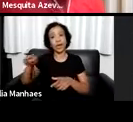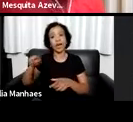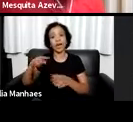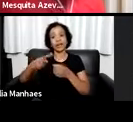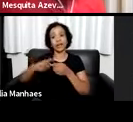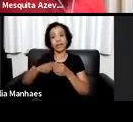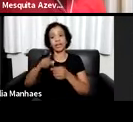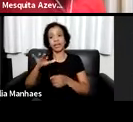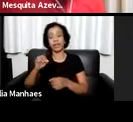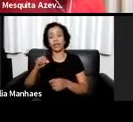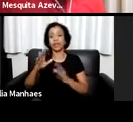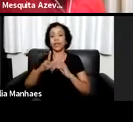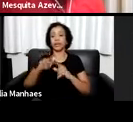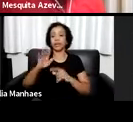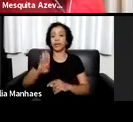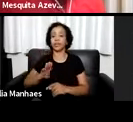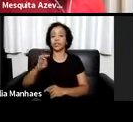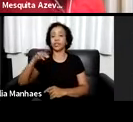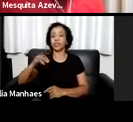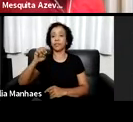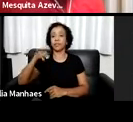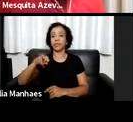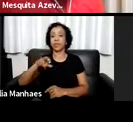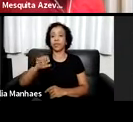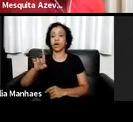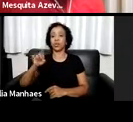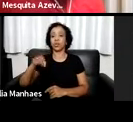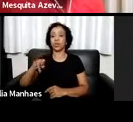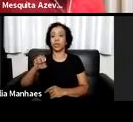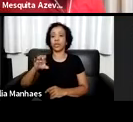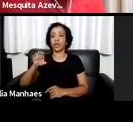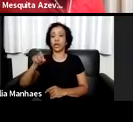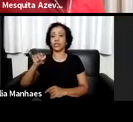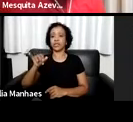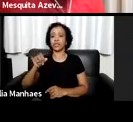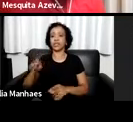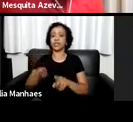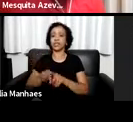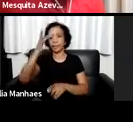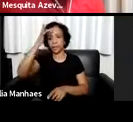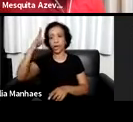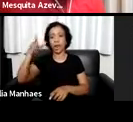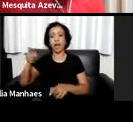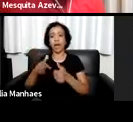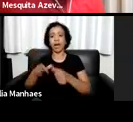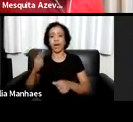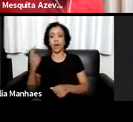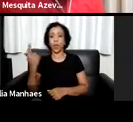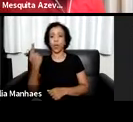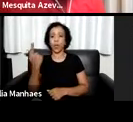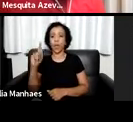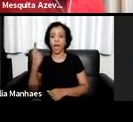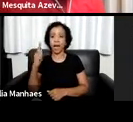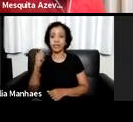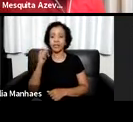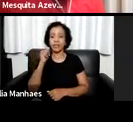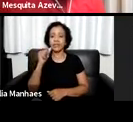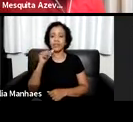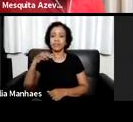Igreja Memorial de Duque de Caxias. Está com a Marcelene, pastor, lá de Goiás, também está conosco. Também está conosco a